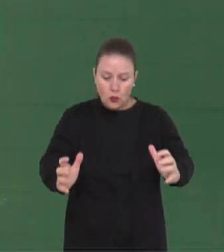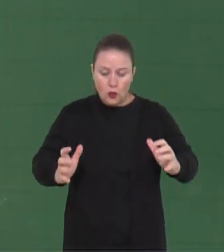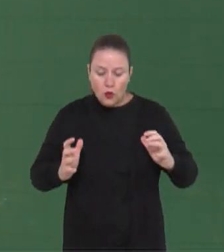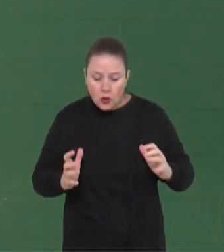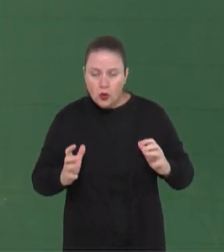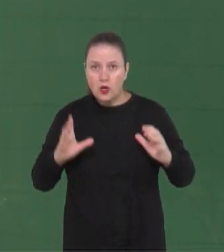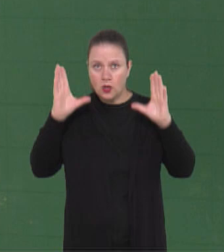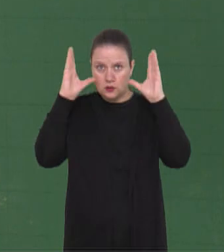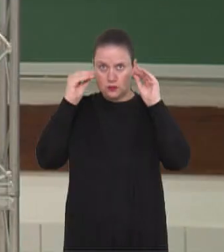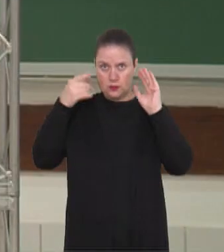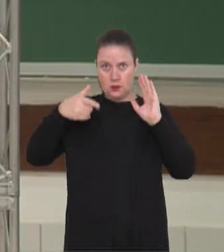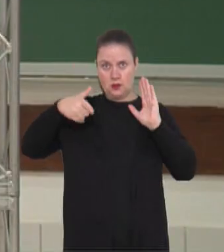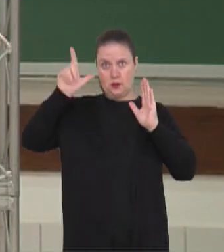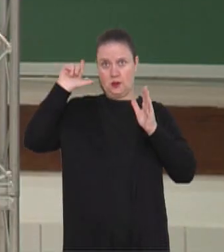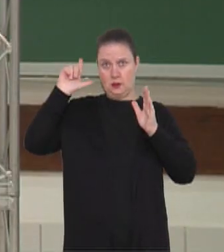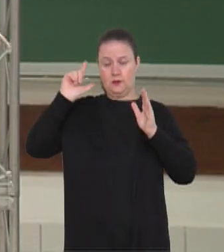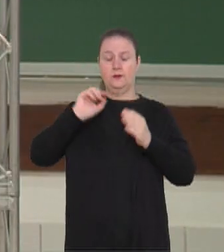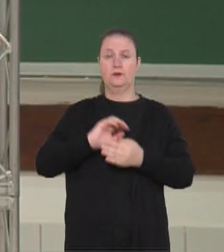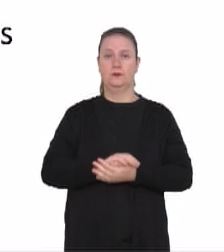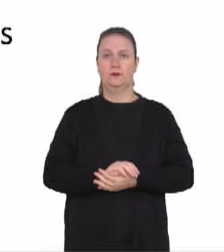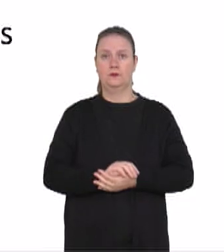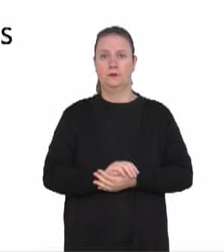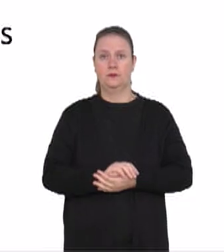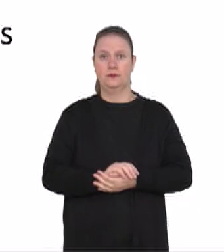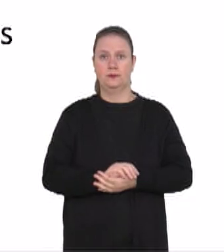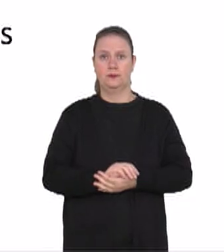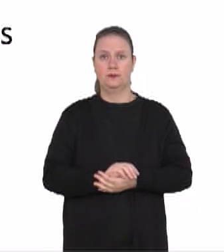na noite passada. Then